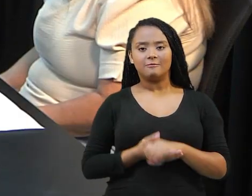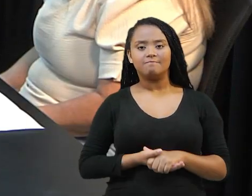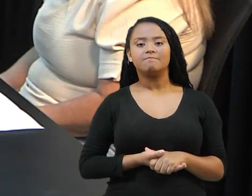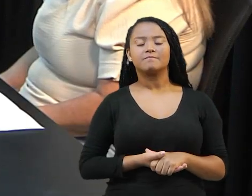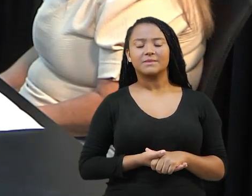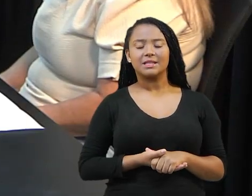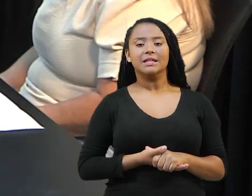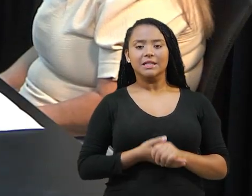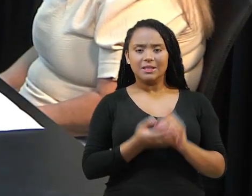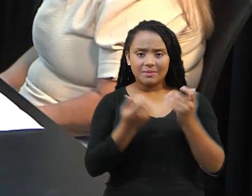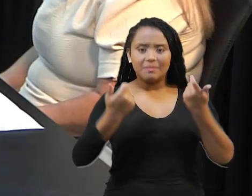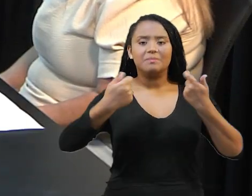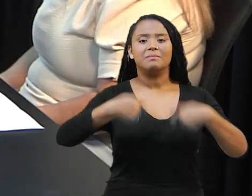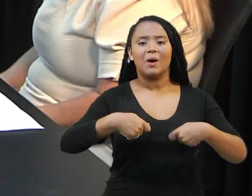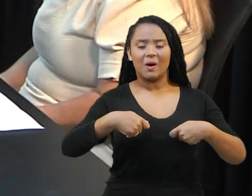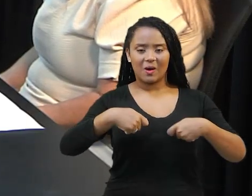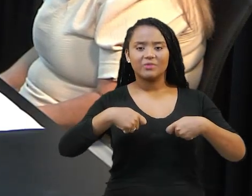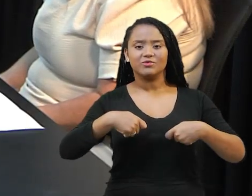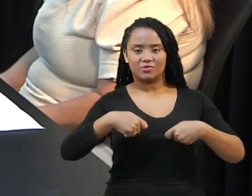ainda pode